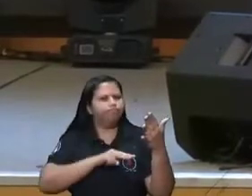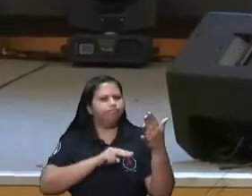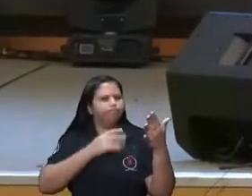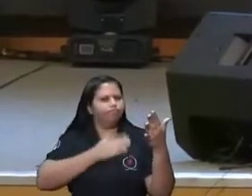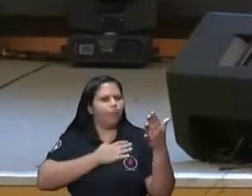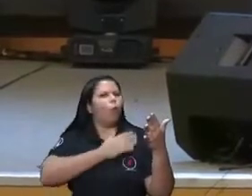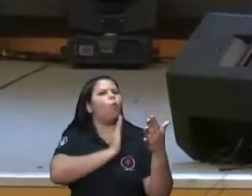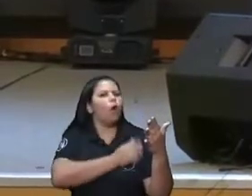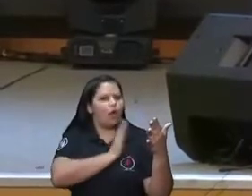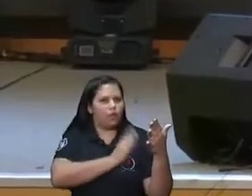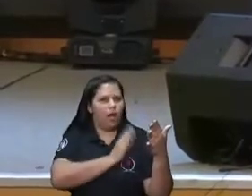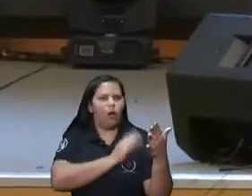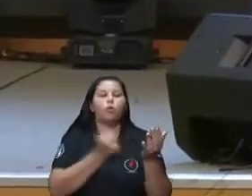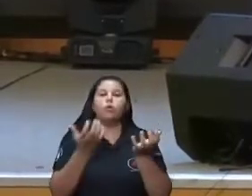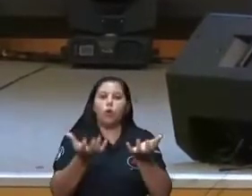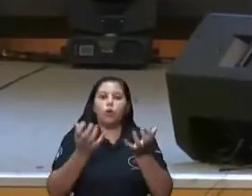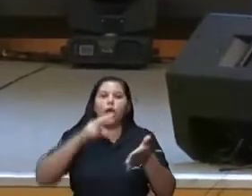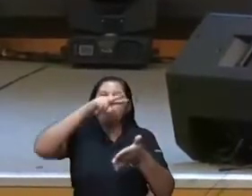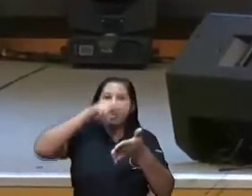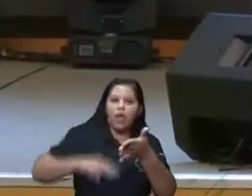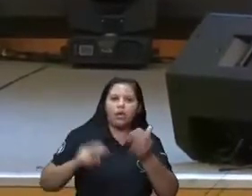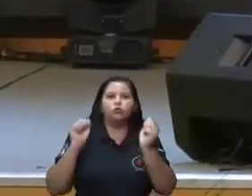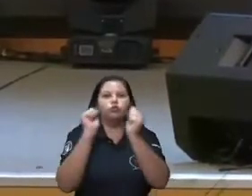E eu quero lê-lo com os irmãos.